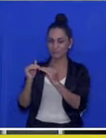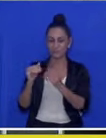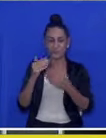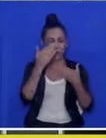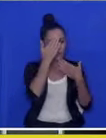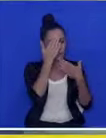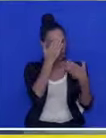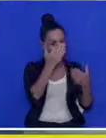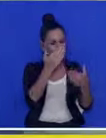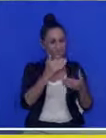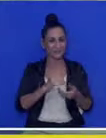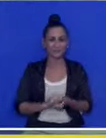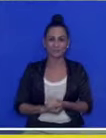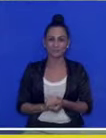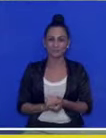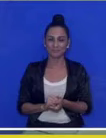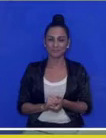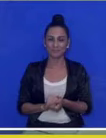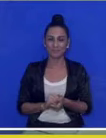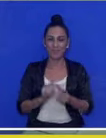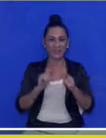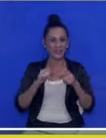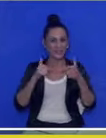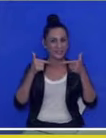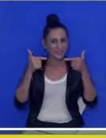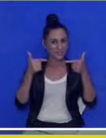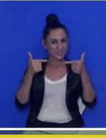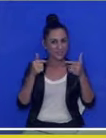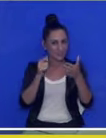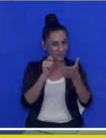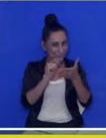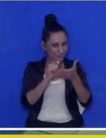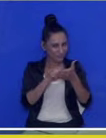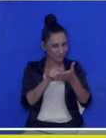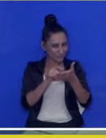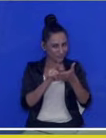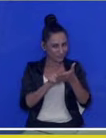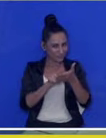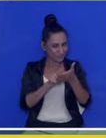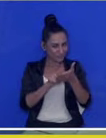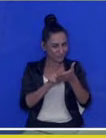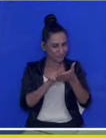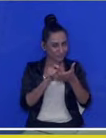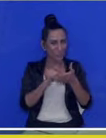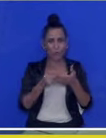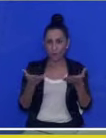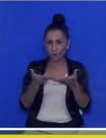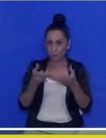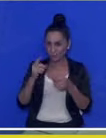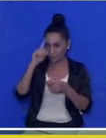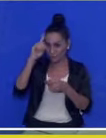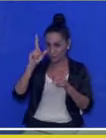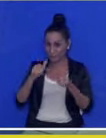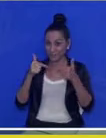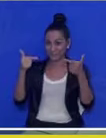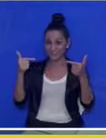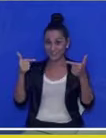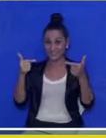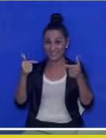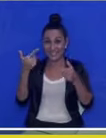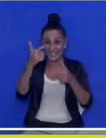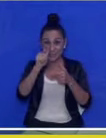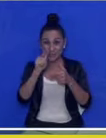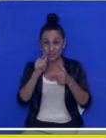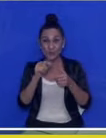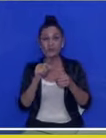confirmo. Obrigado. A sorte estava na sua aposta. Será que hoje foi o seu dia de sorte? Logo após a apuração,